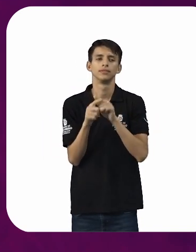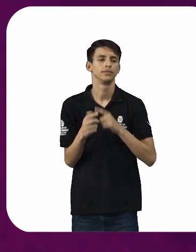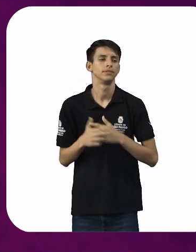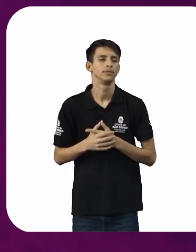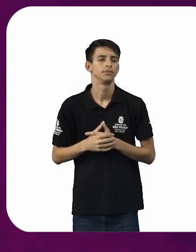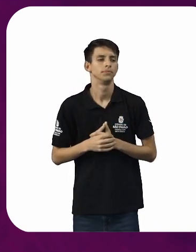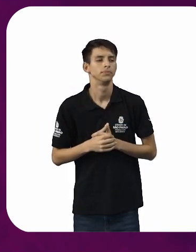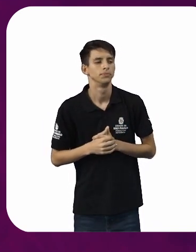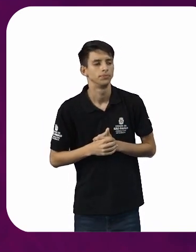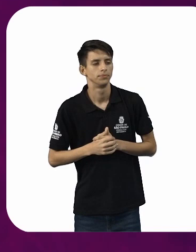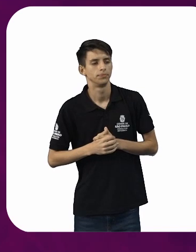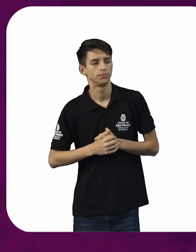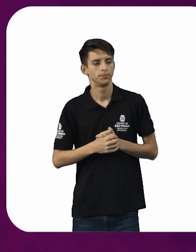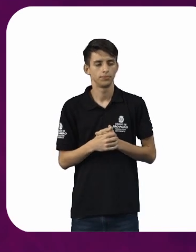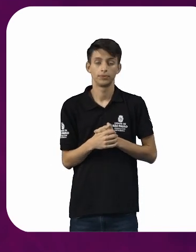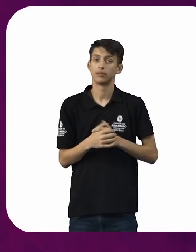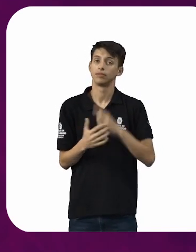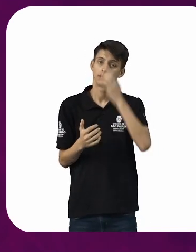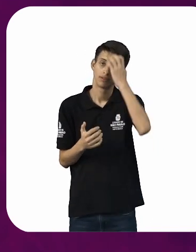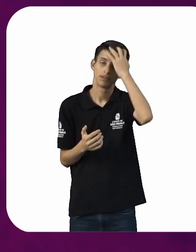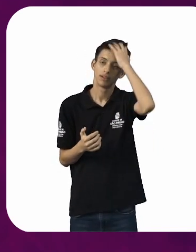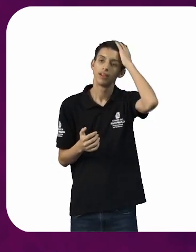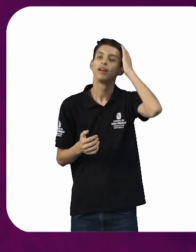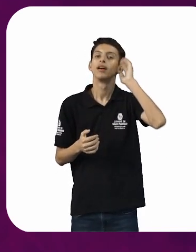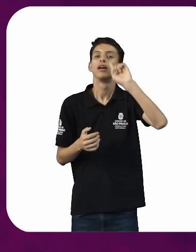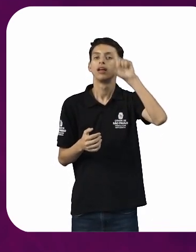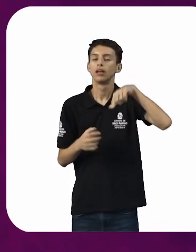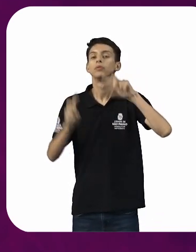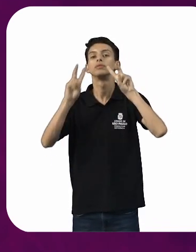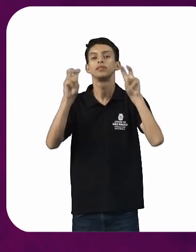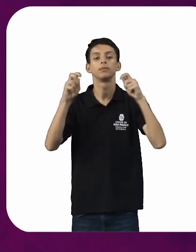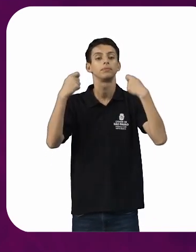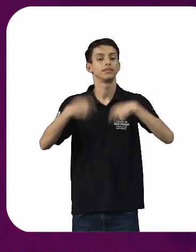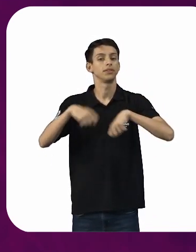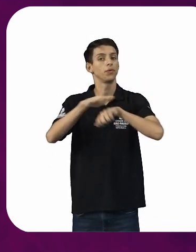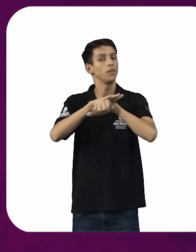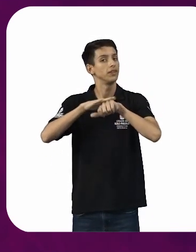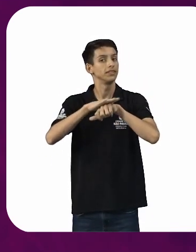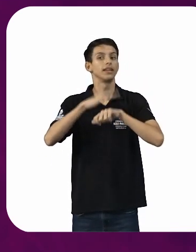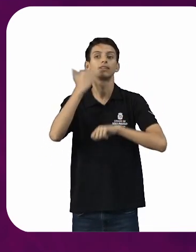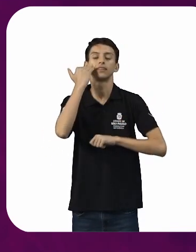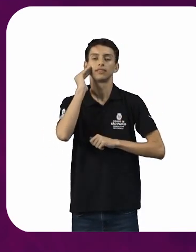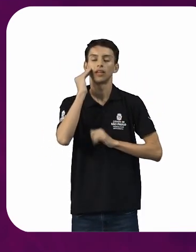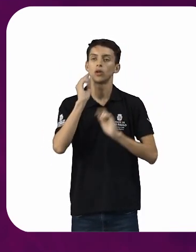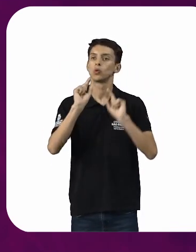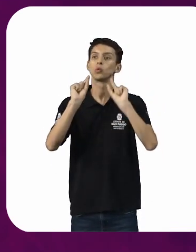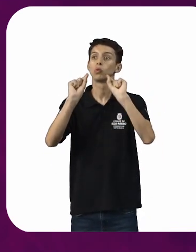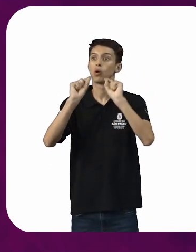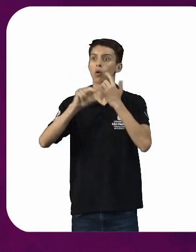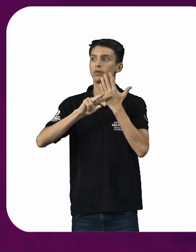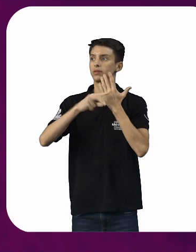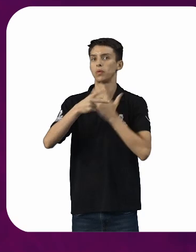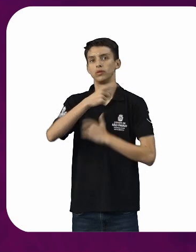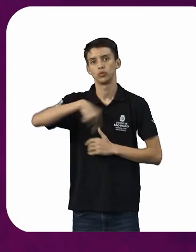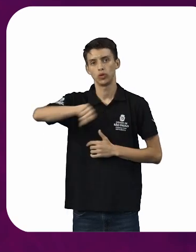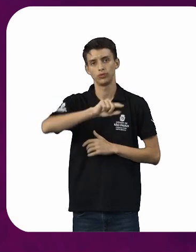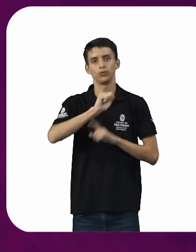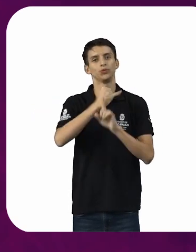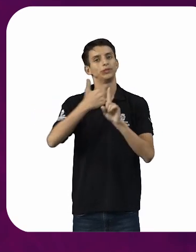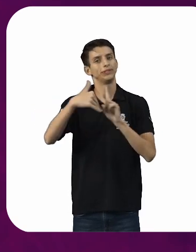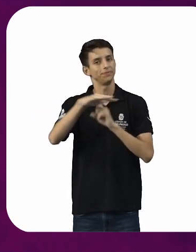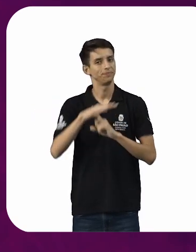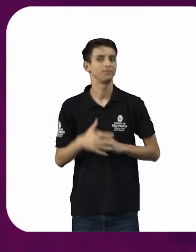Acho que foi muito bem colocado, Regina que é um Rufino. tema que a gente precisa conversar sobre isso e entender o reflexo na nossa sociedade. Mas antes